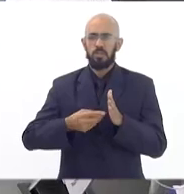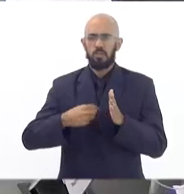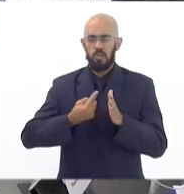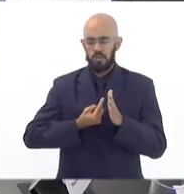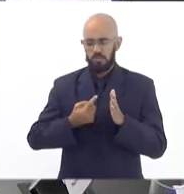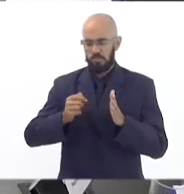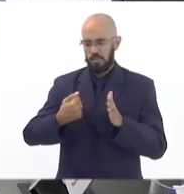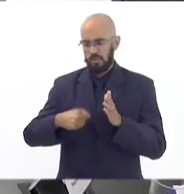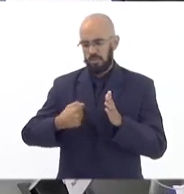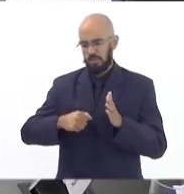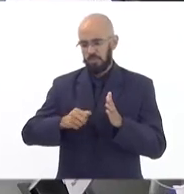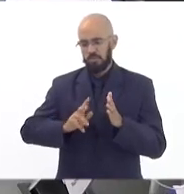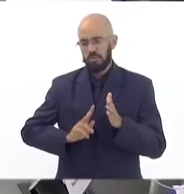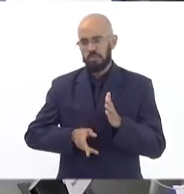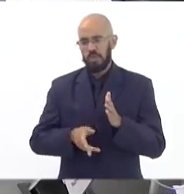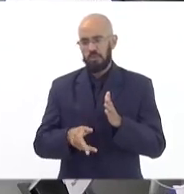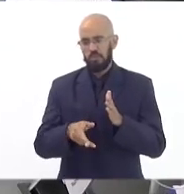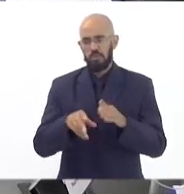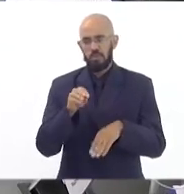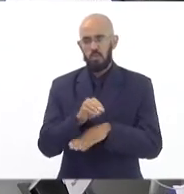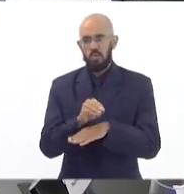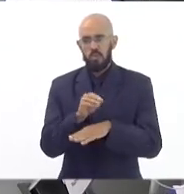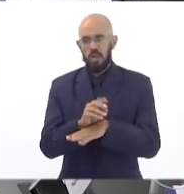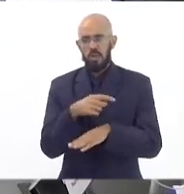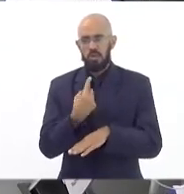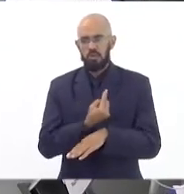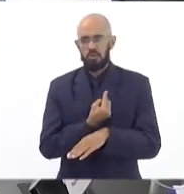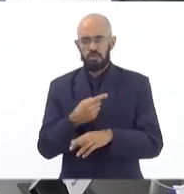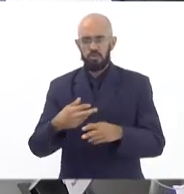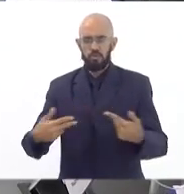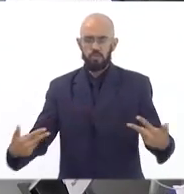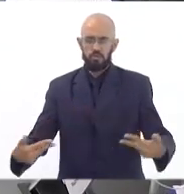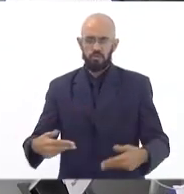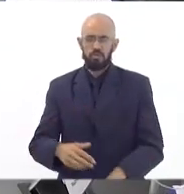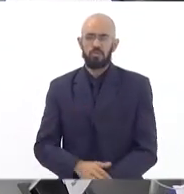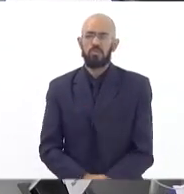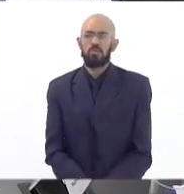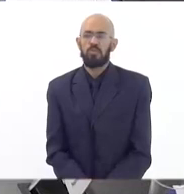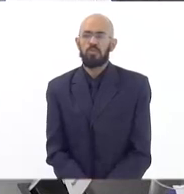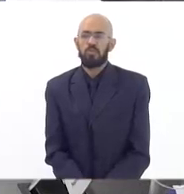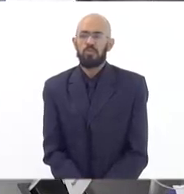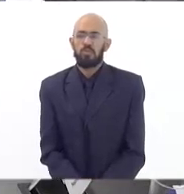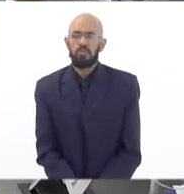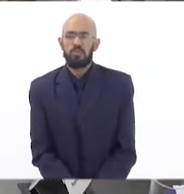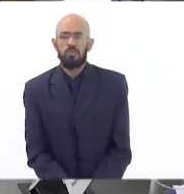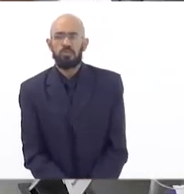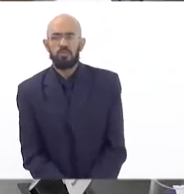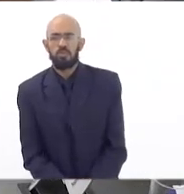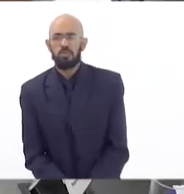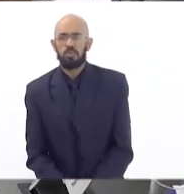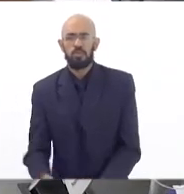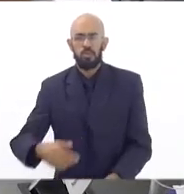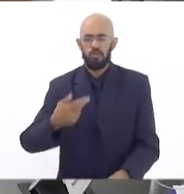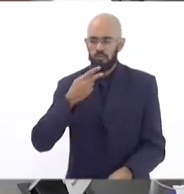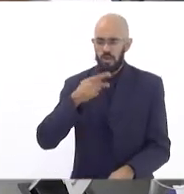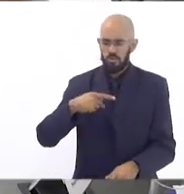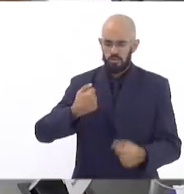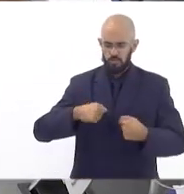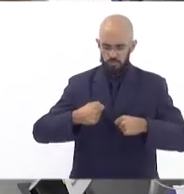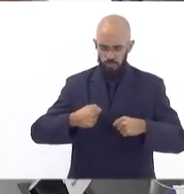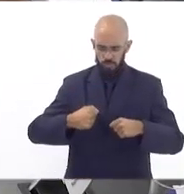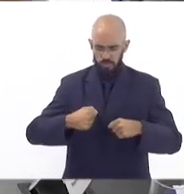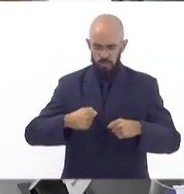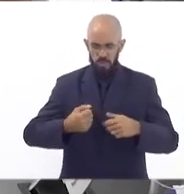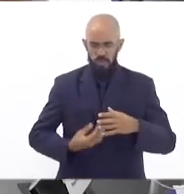cuidar né das nossas coisas né eu digo assim que a gente tem que criar uma sensação de